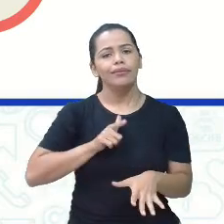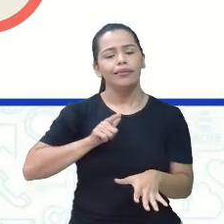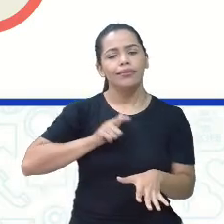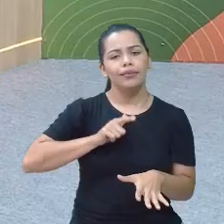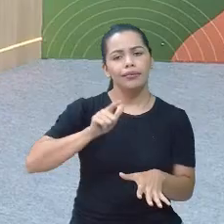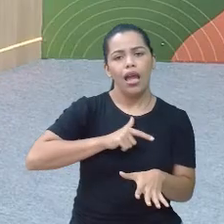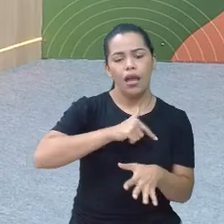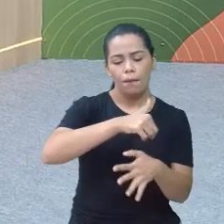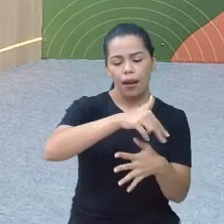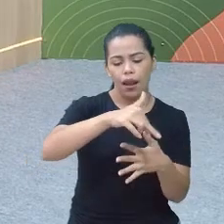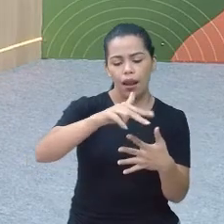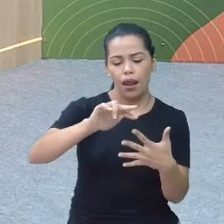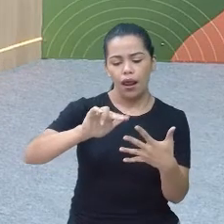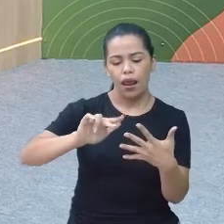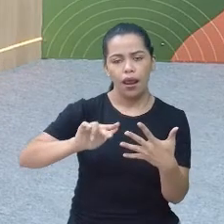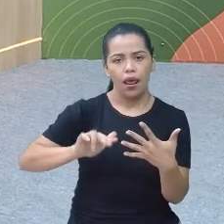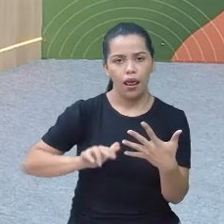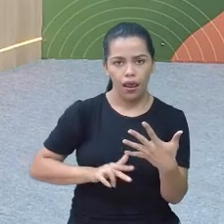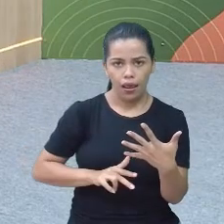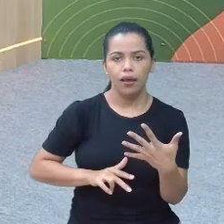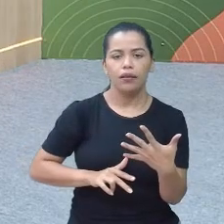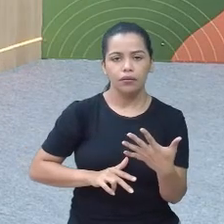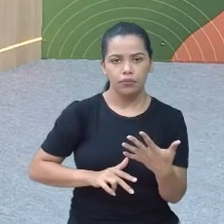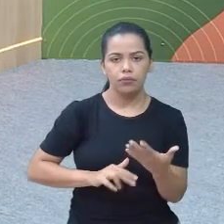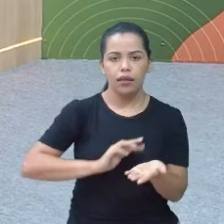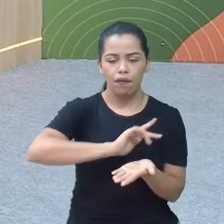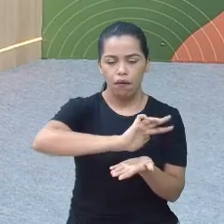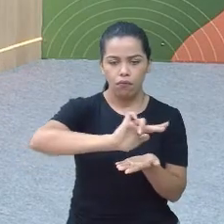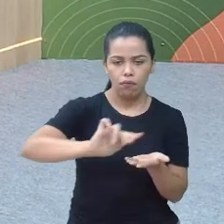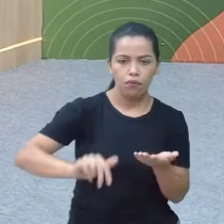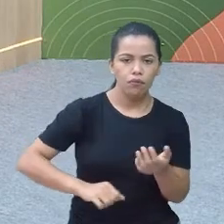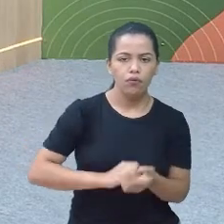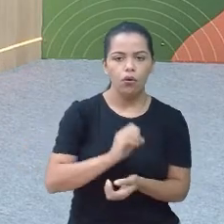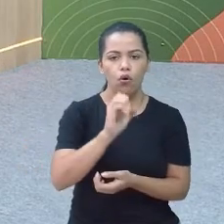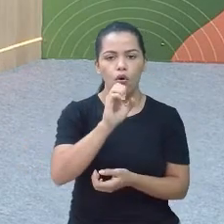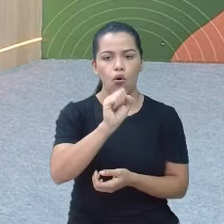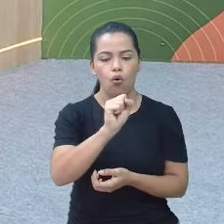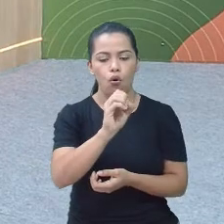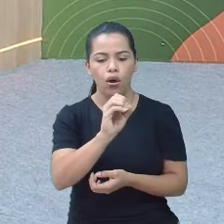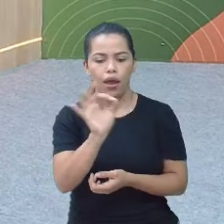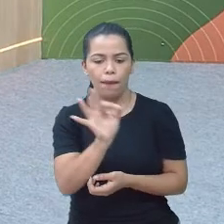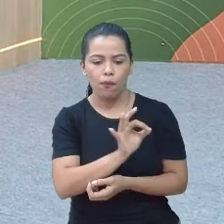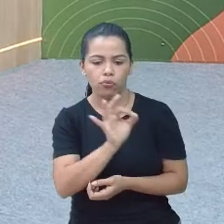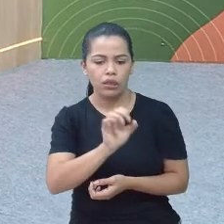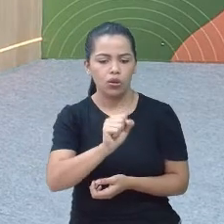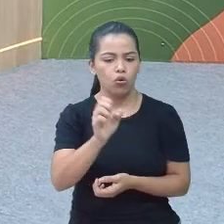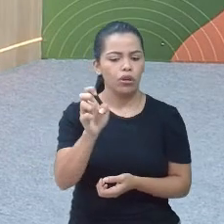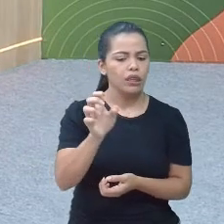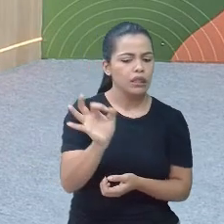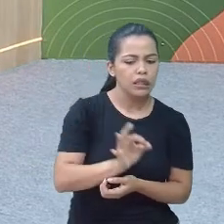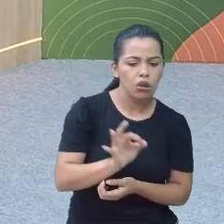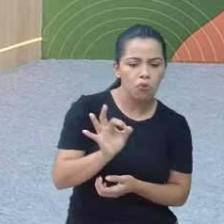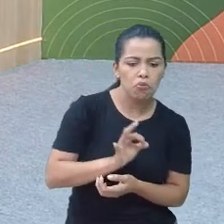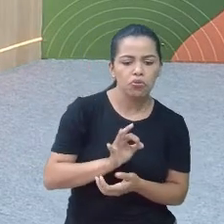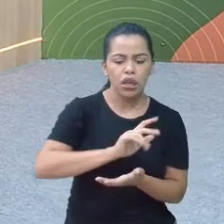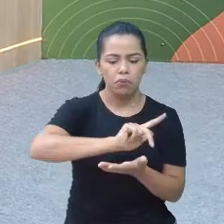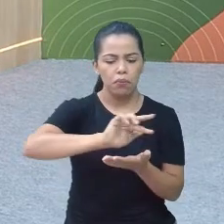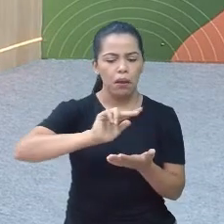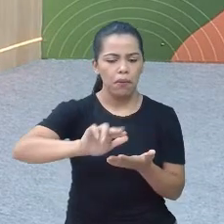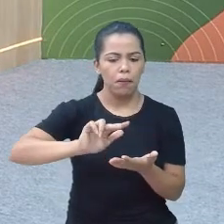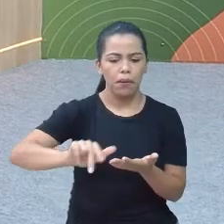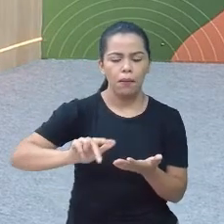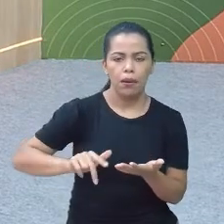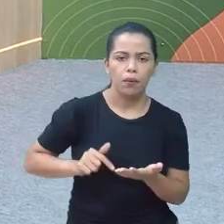com relação à eficiência na imunização. 80%, 85%, eu estou criando um cenário hipotético aí, tá